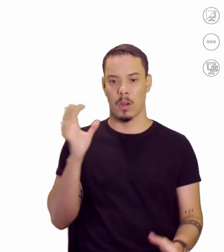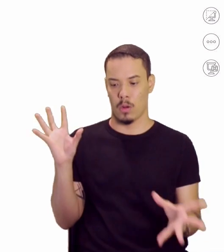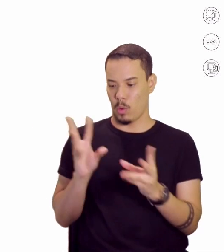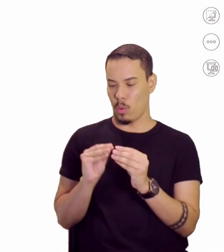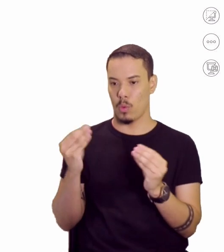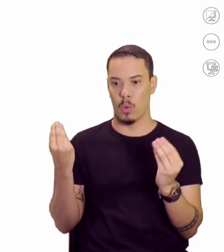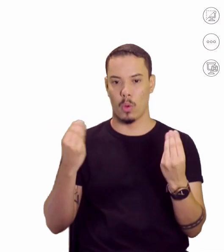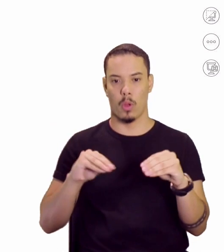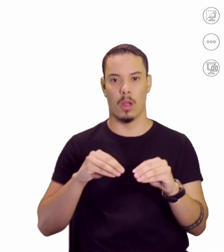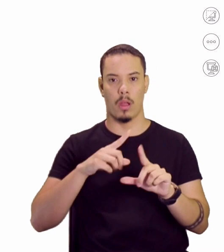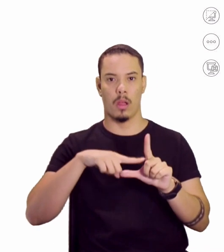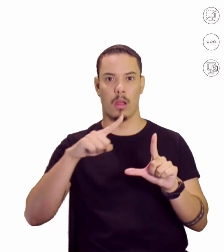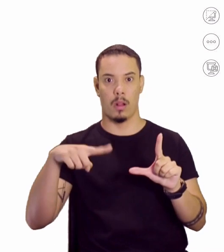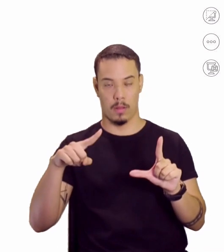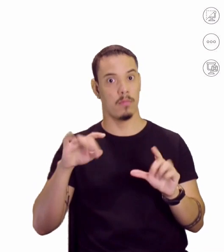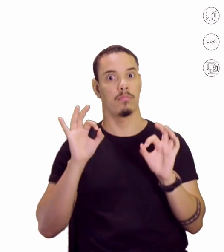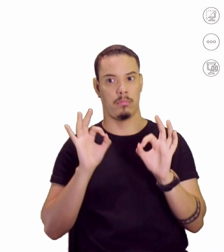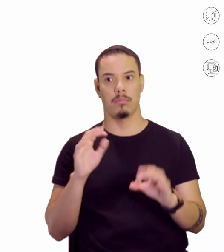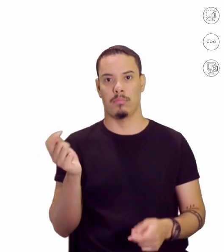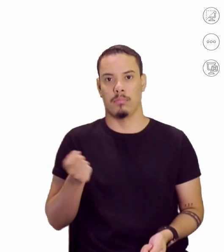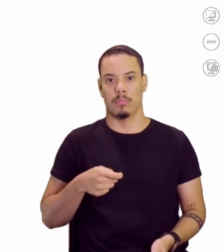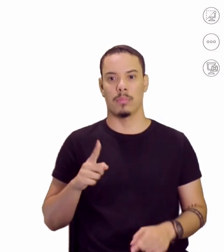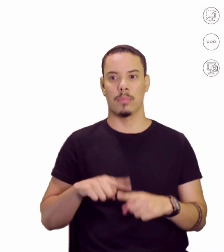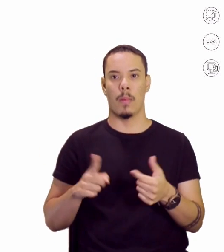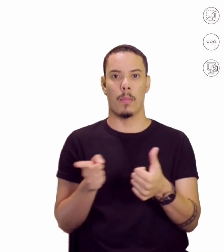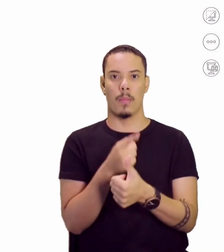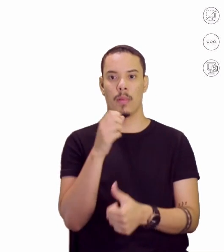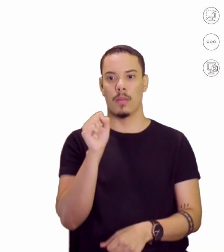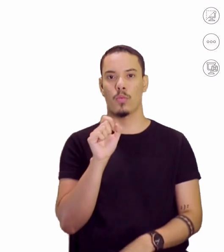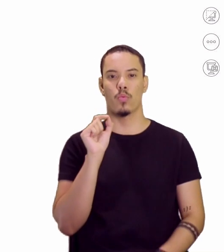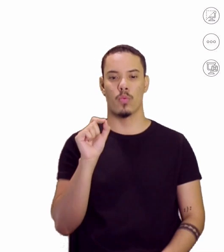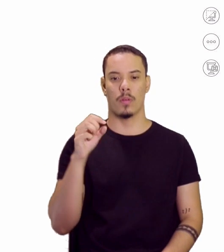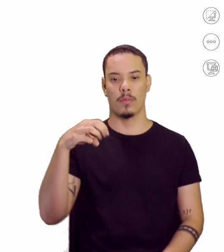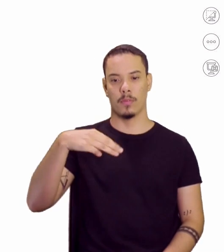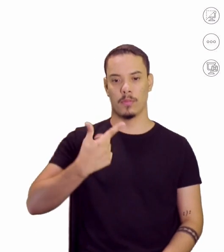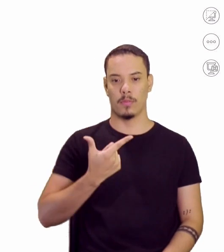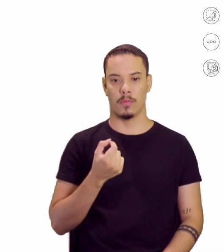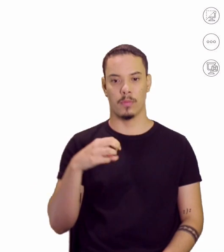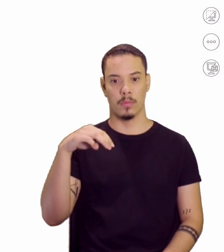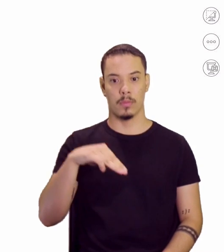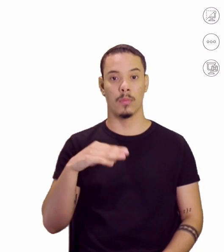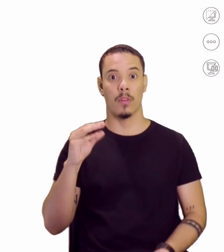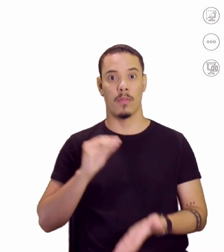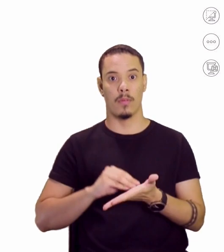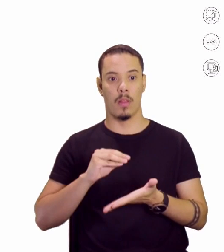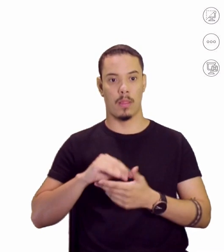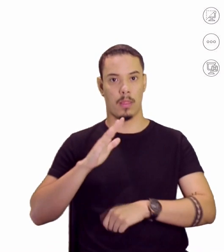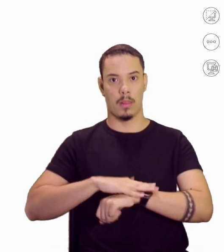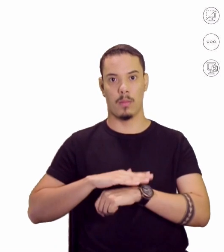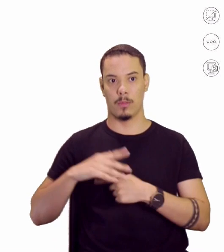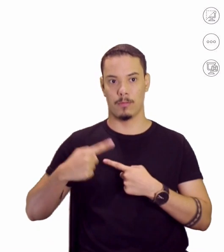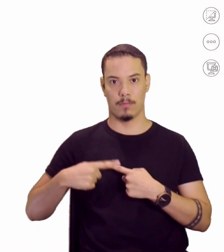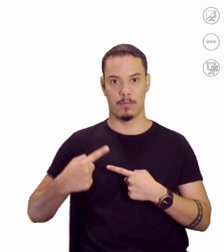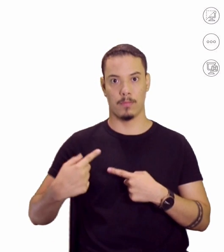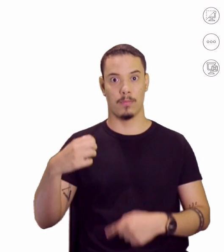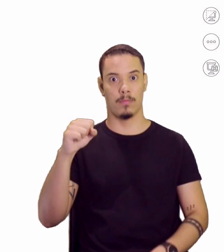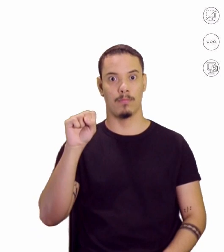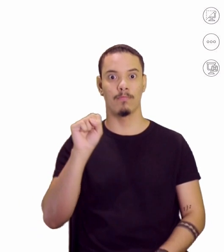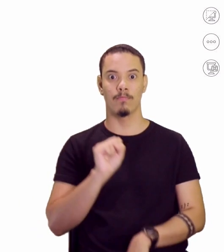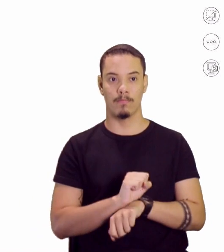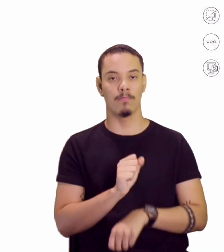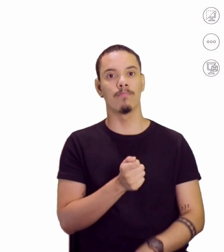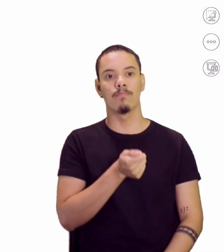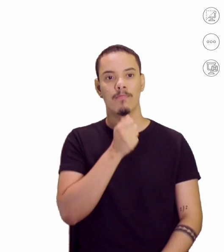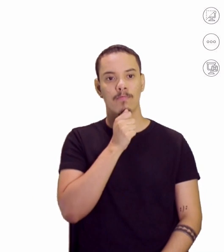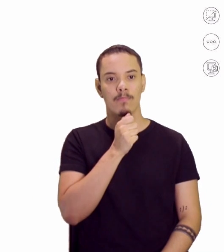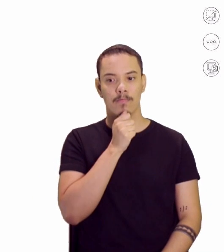completar o gráfico, né, Décio? Que a gente ali, ó, no primeiro segundo é 20 metros por segundo, falta o restante do tempo. 8 segundos ali, né?